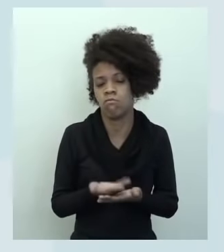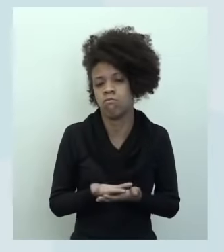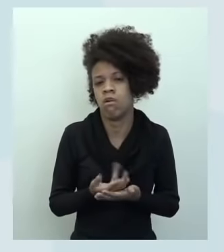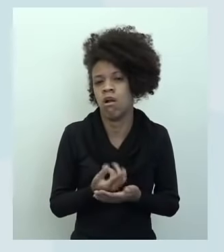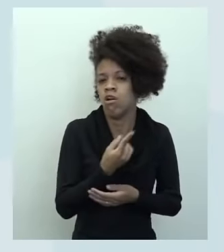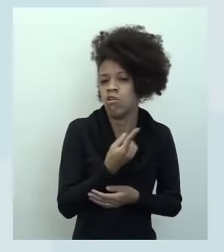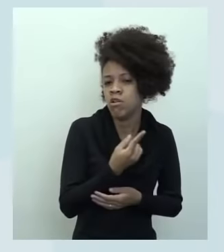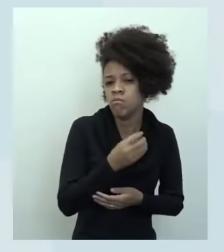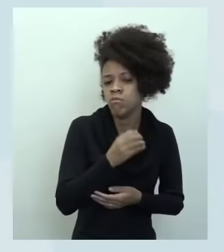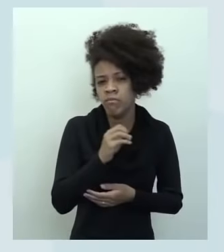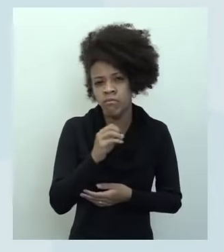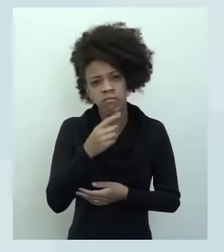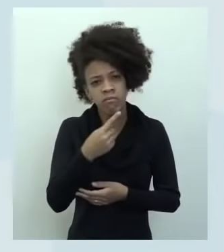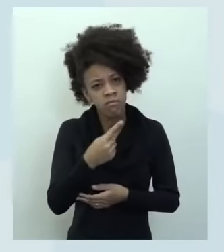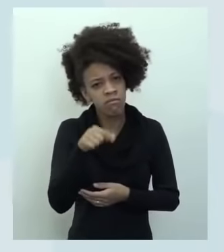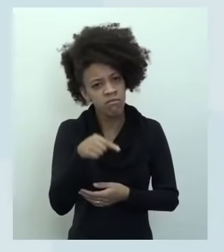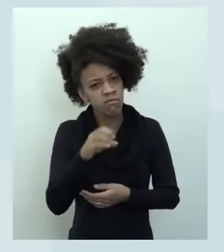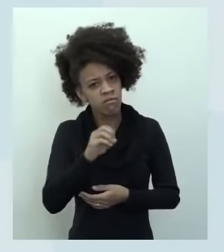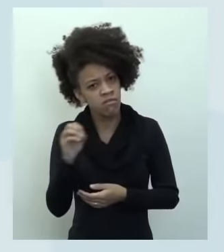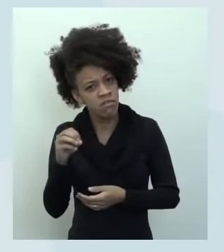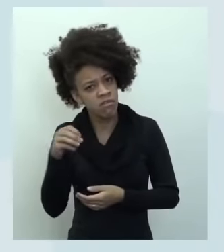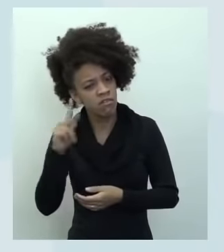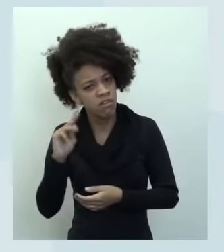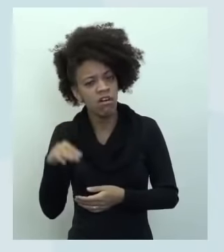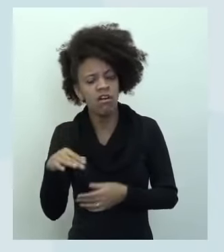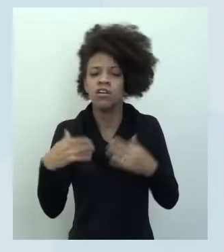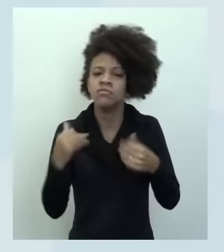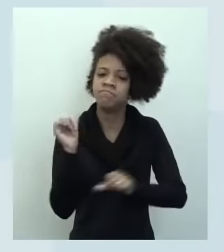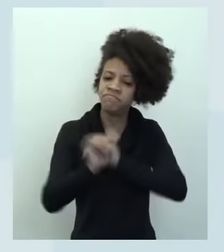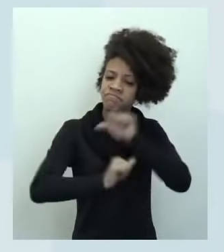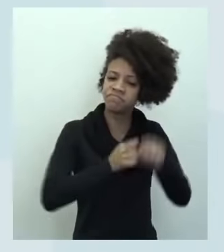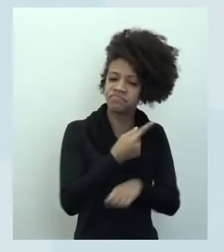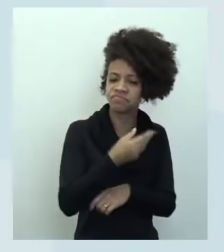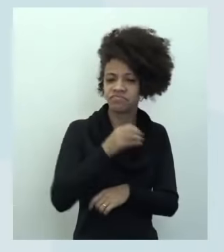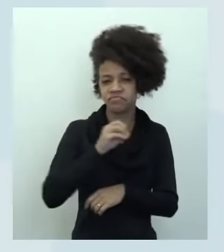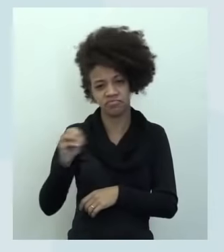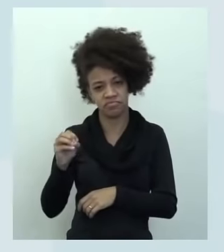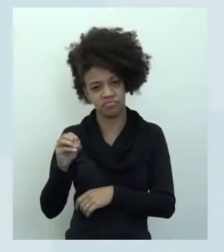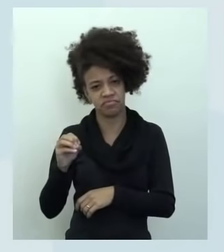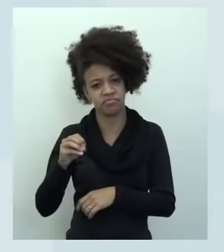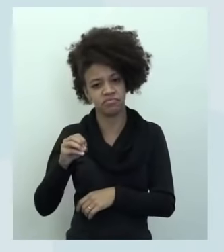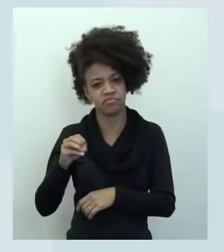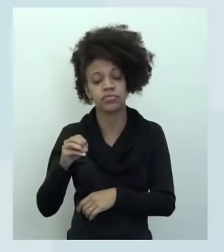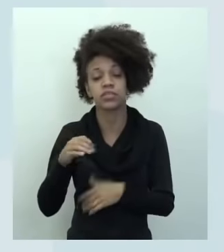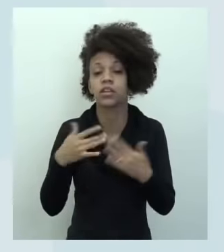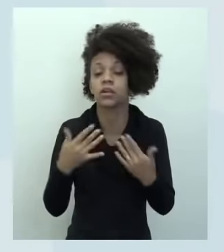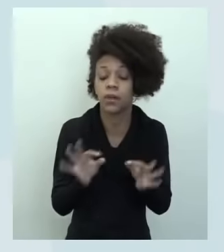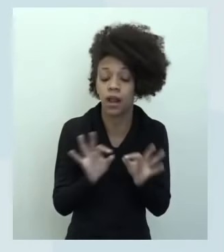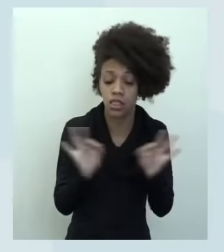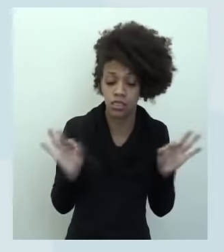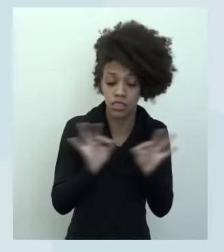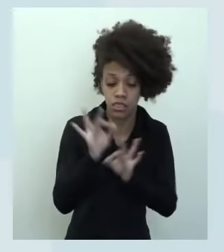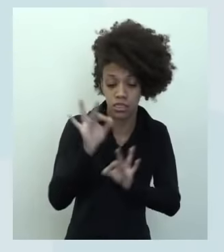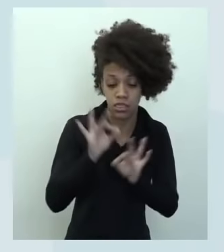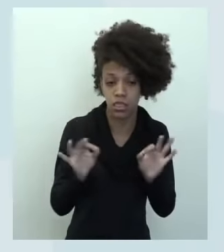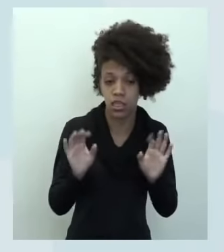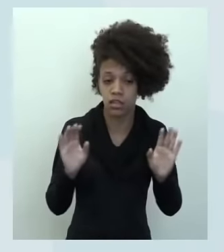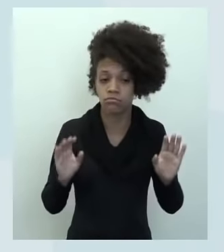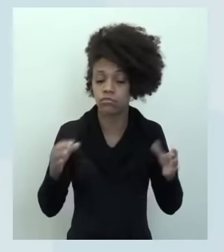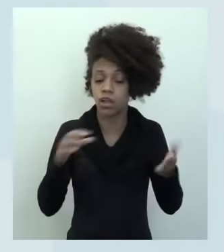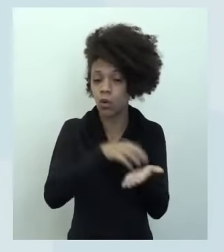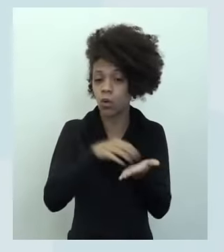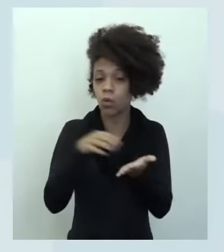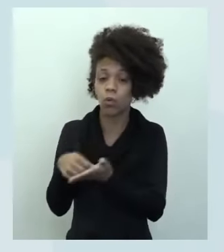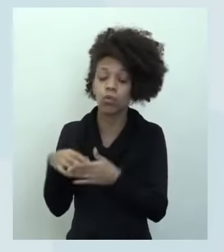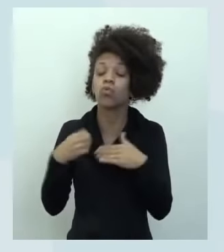1.000 quilômetros por 100.000. Assim, a distância real entre as 2 cidades é de quanto? De